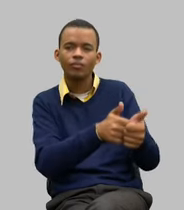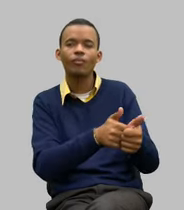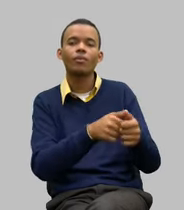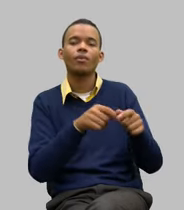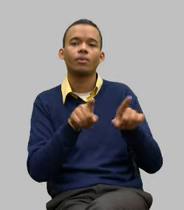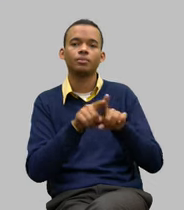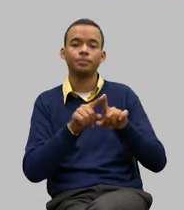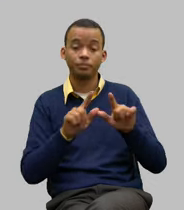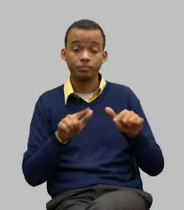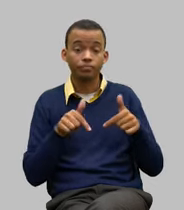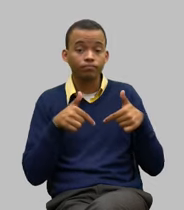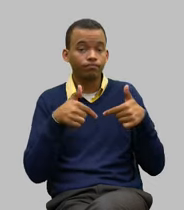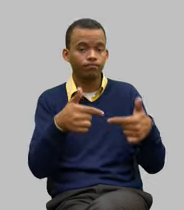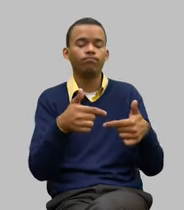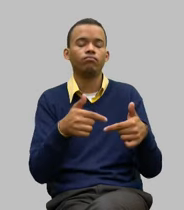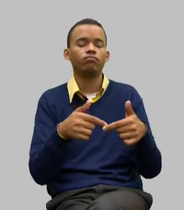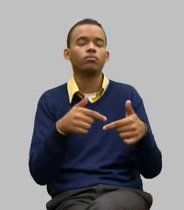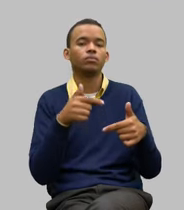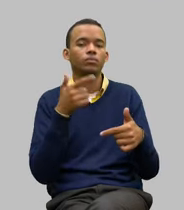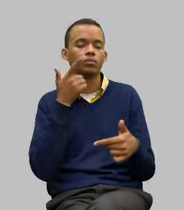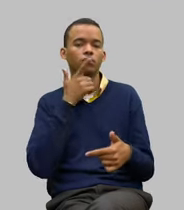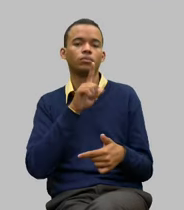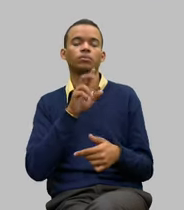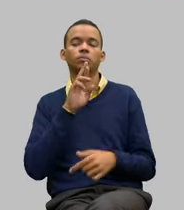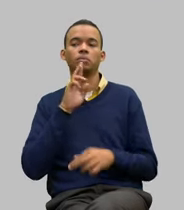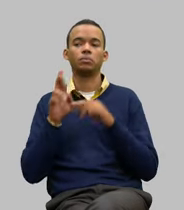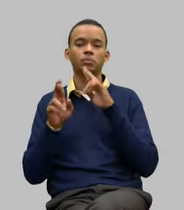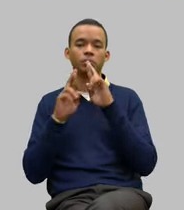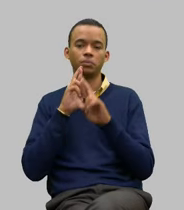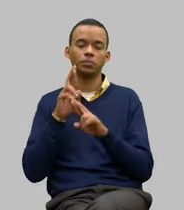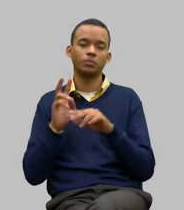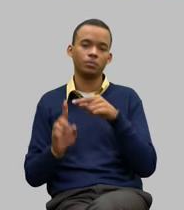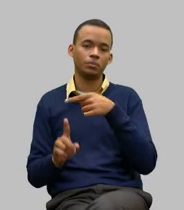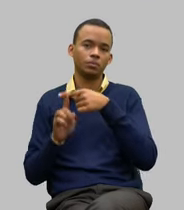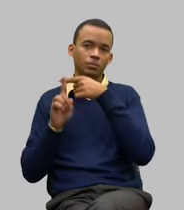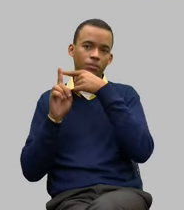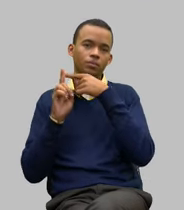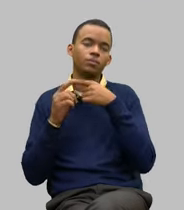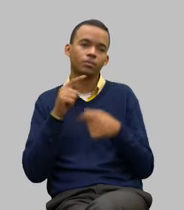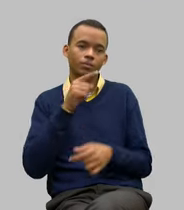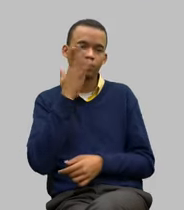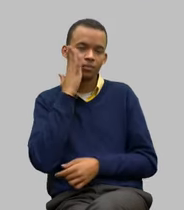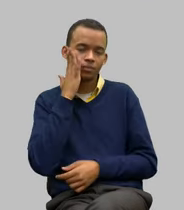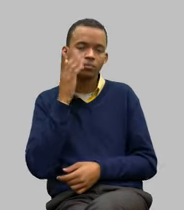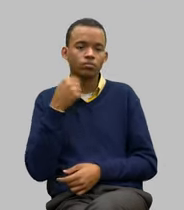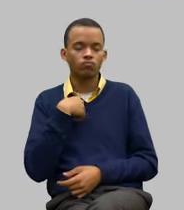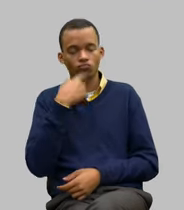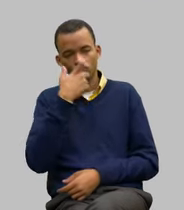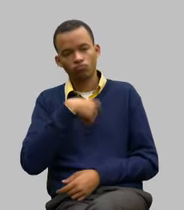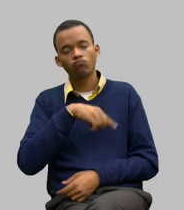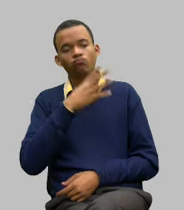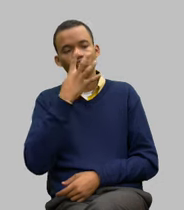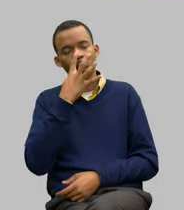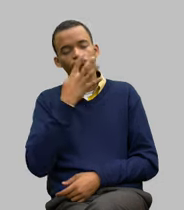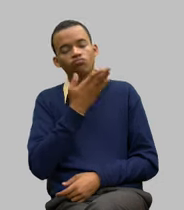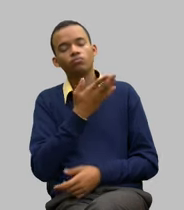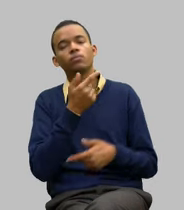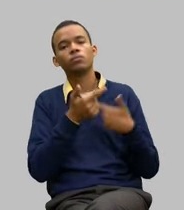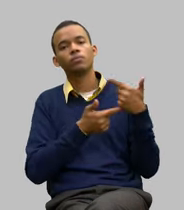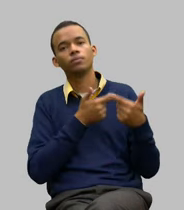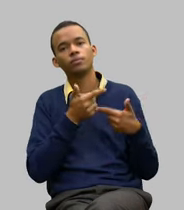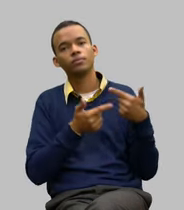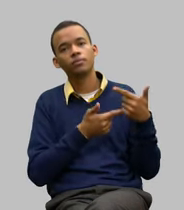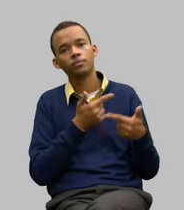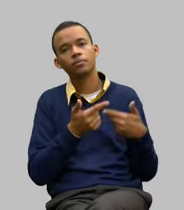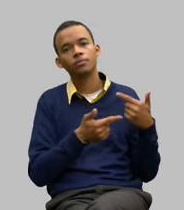os resultados T sido muito positivo Obrigado secretário senhor sabe que eu sou um admirador do seu trabalho e principalmente no que diz aí na parte